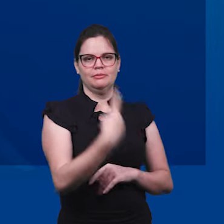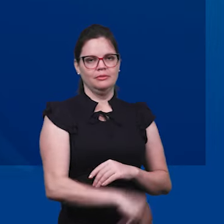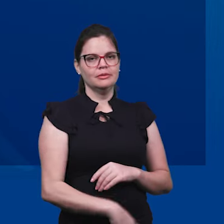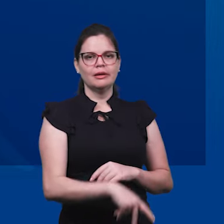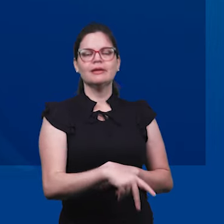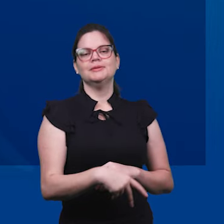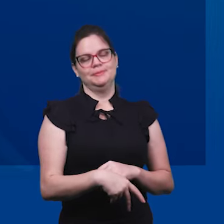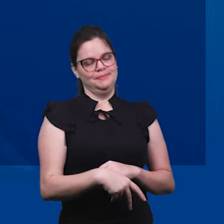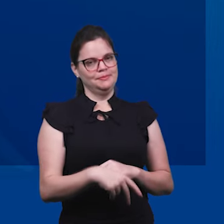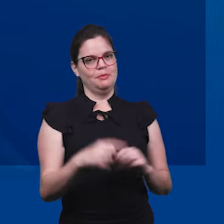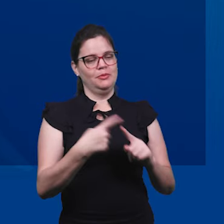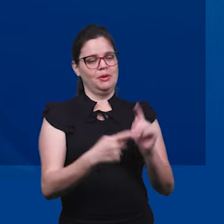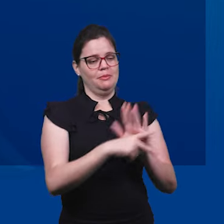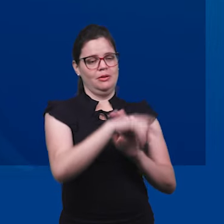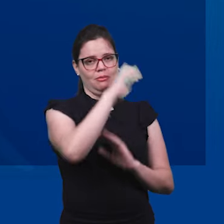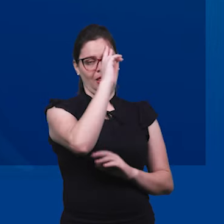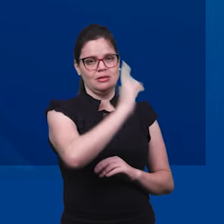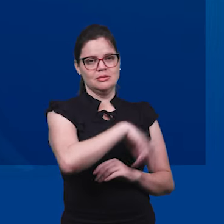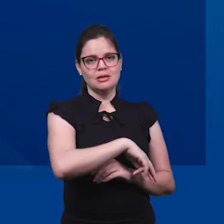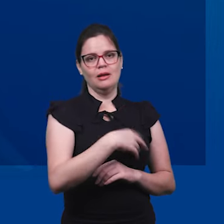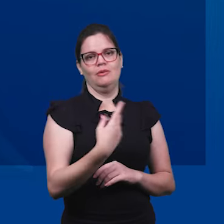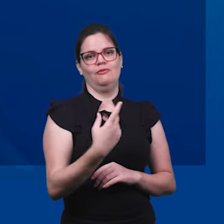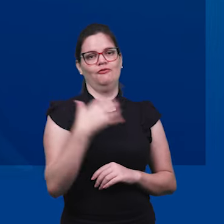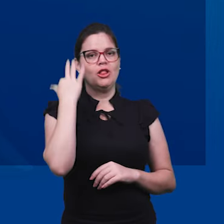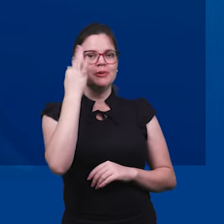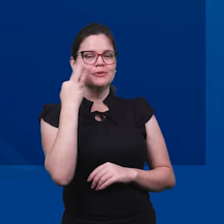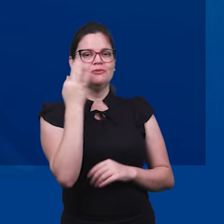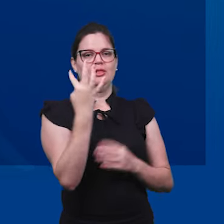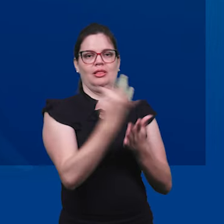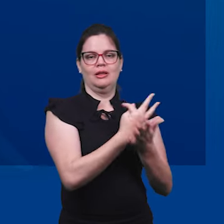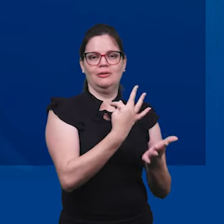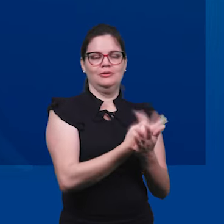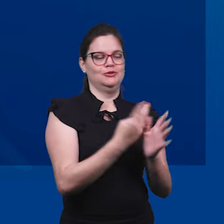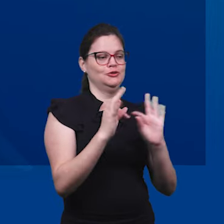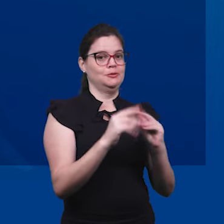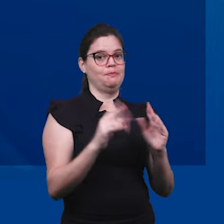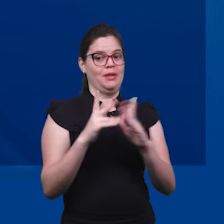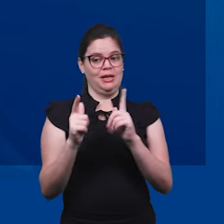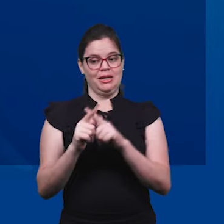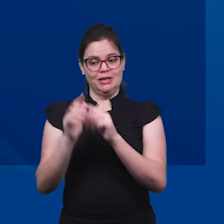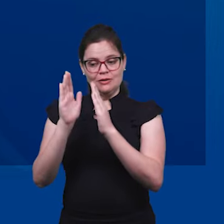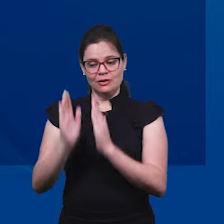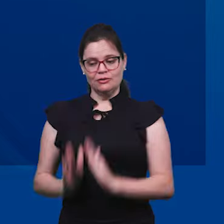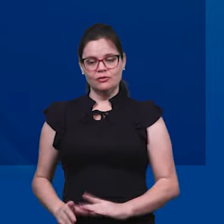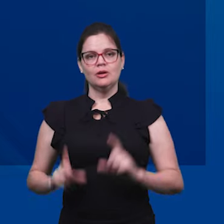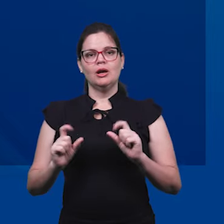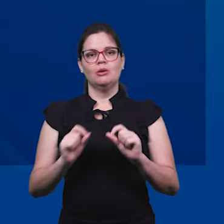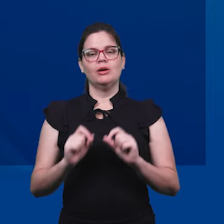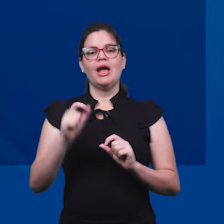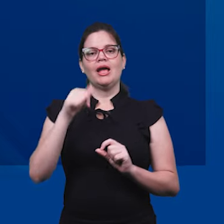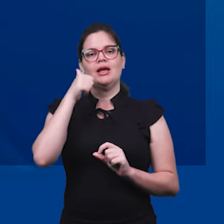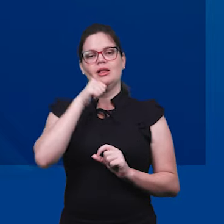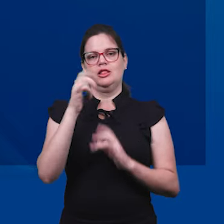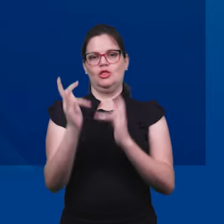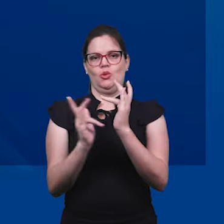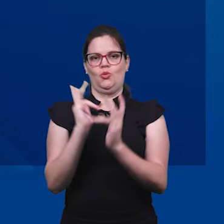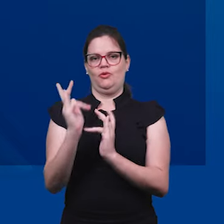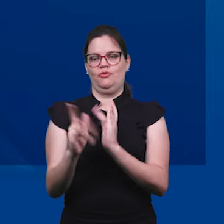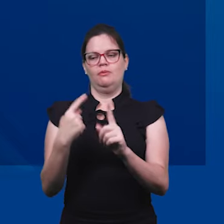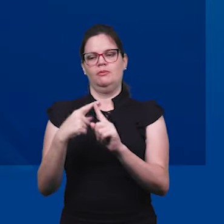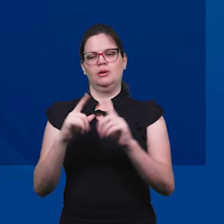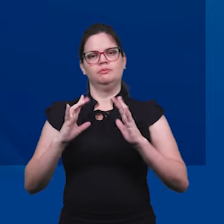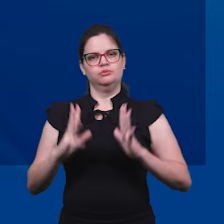filosofia, da teologia. E a igreja fiel é representada pela noiva, pela sua pureza e